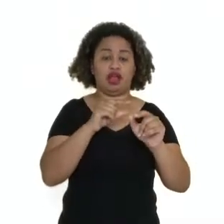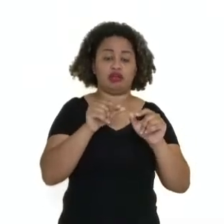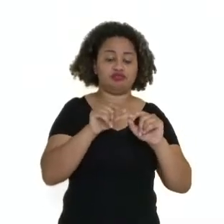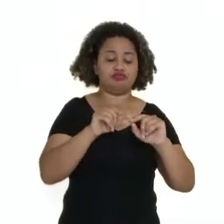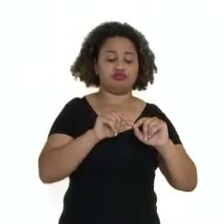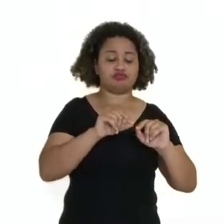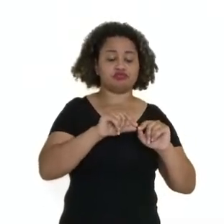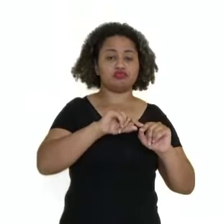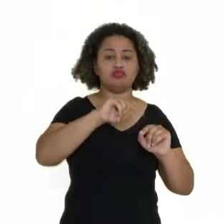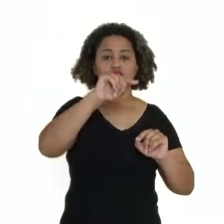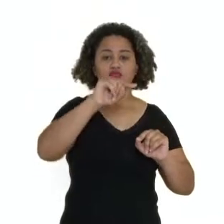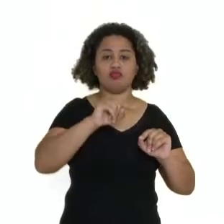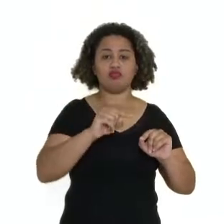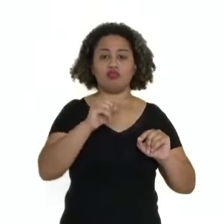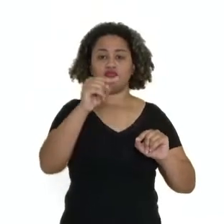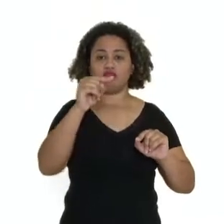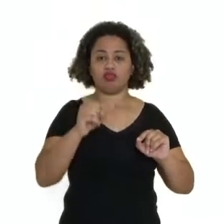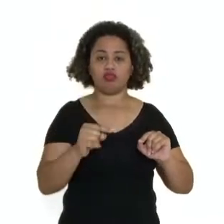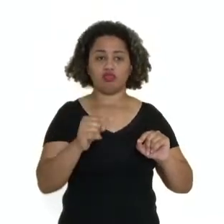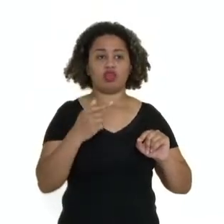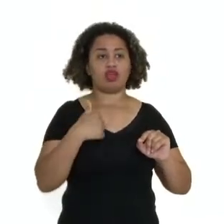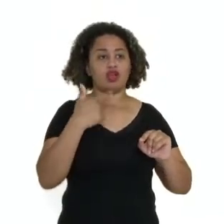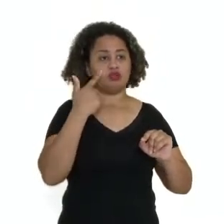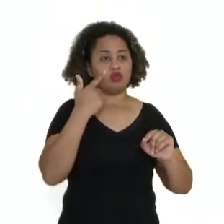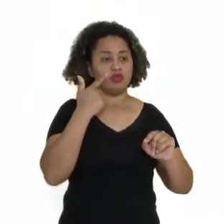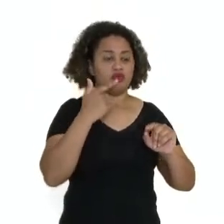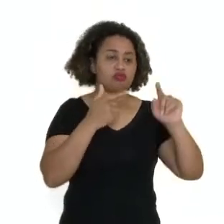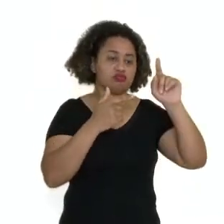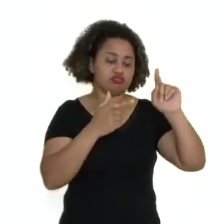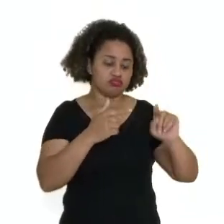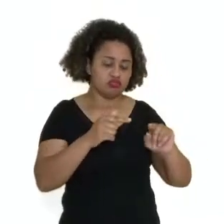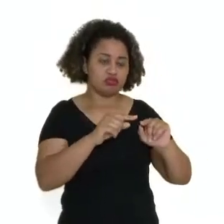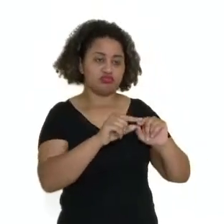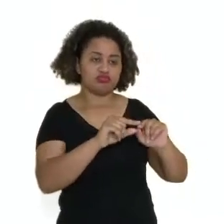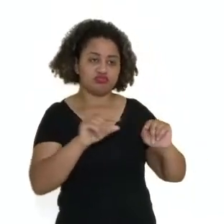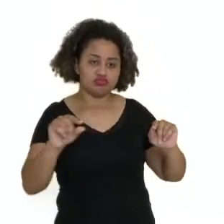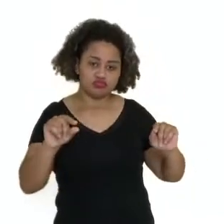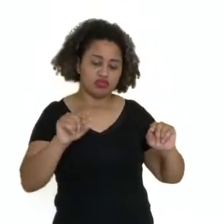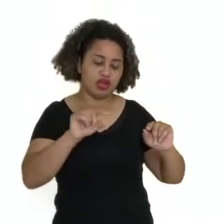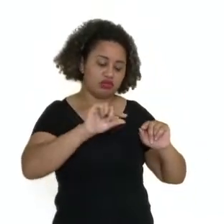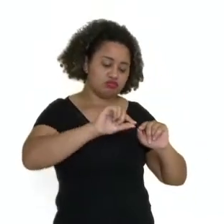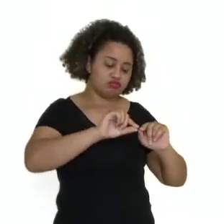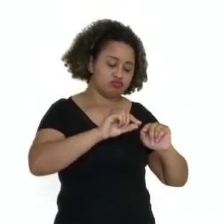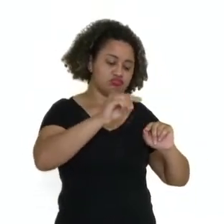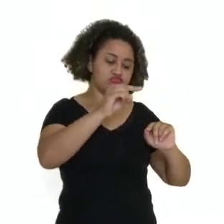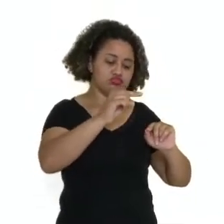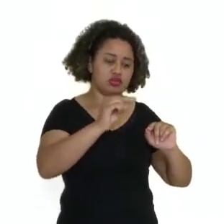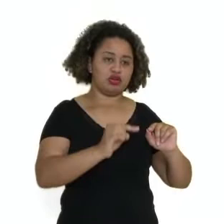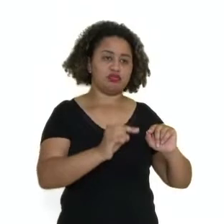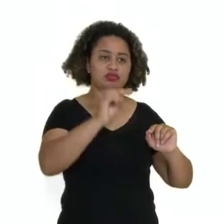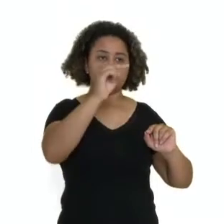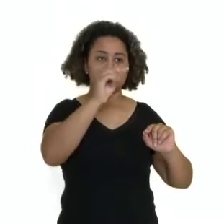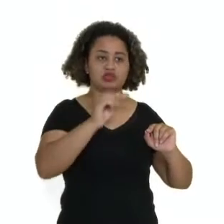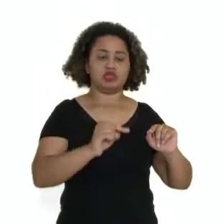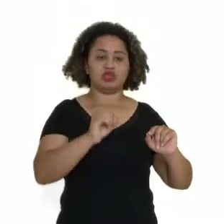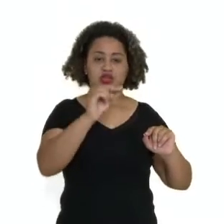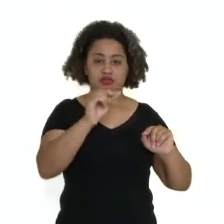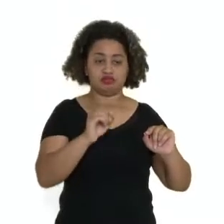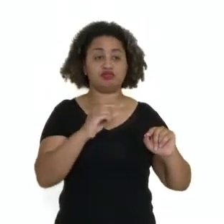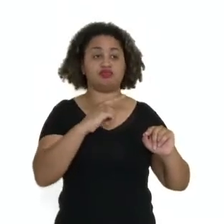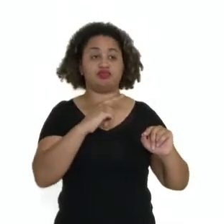colunas, por exemplo, eu vou ver frequência, né? HDL, num